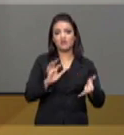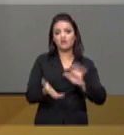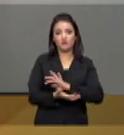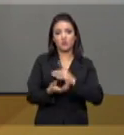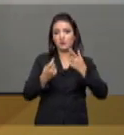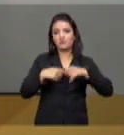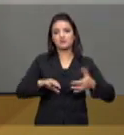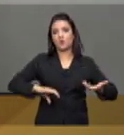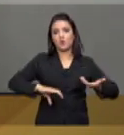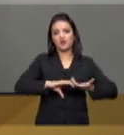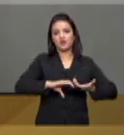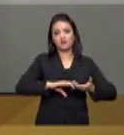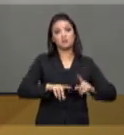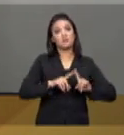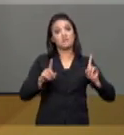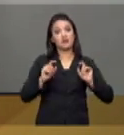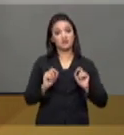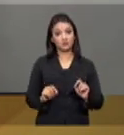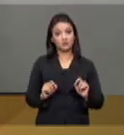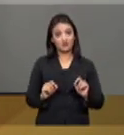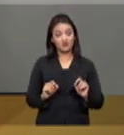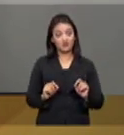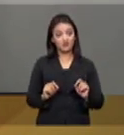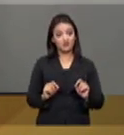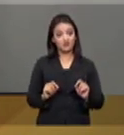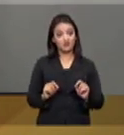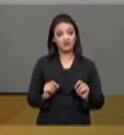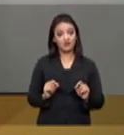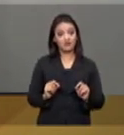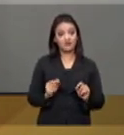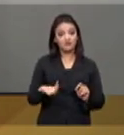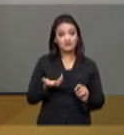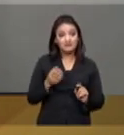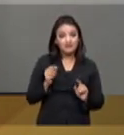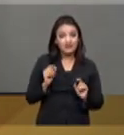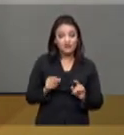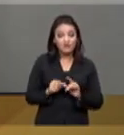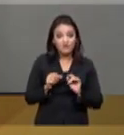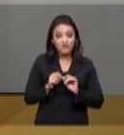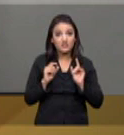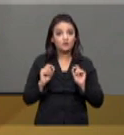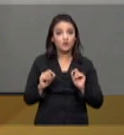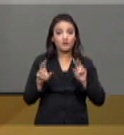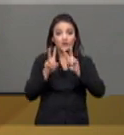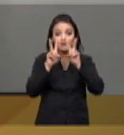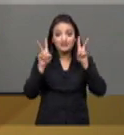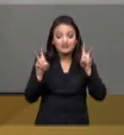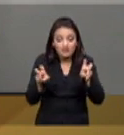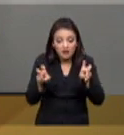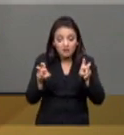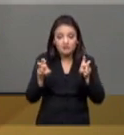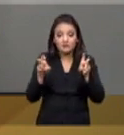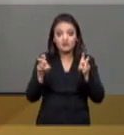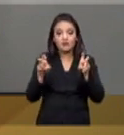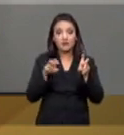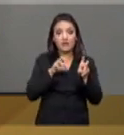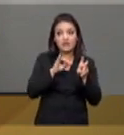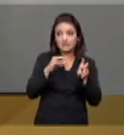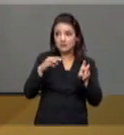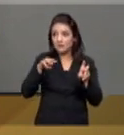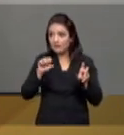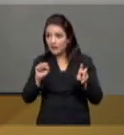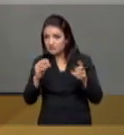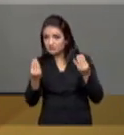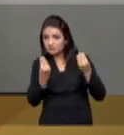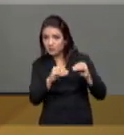do Congresso Nacional. O de que aqui se cuidou foi questão específica. Qual era a base, se o ICMS compunha a base